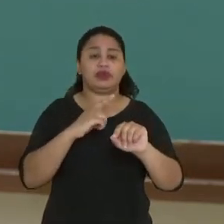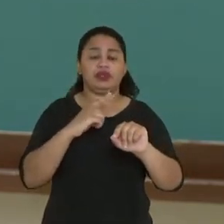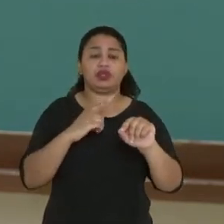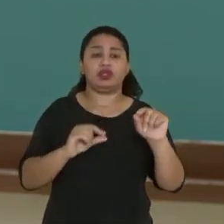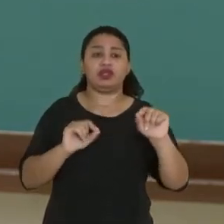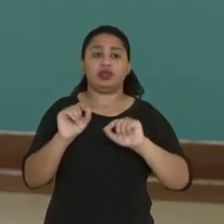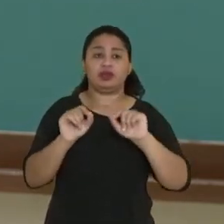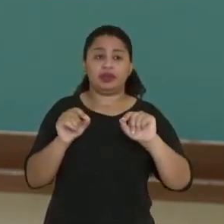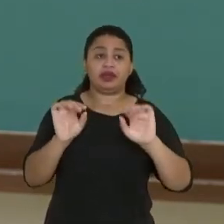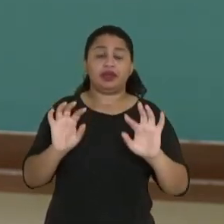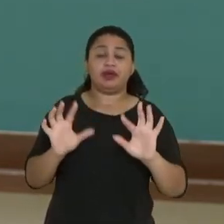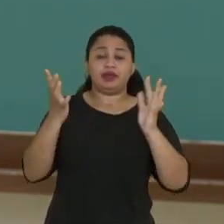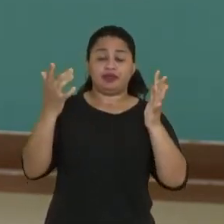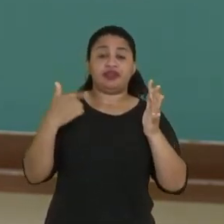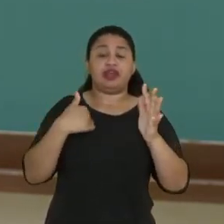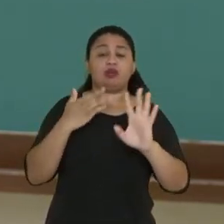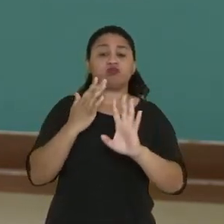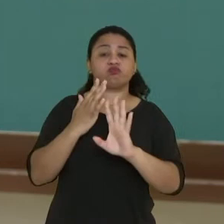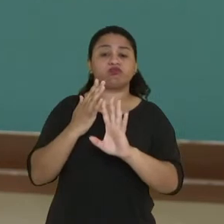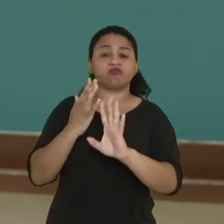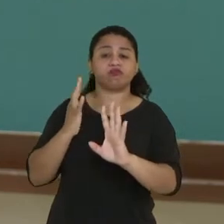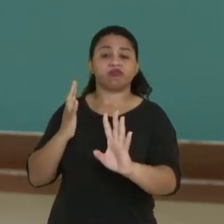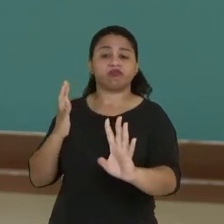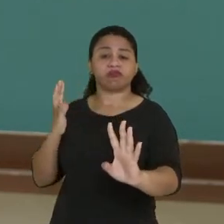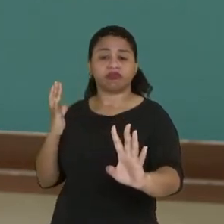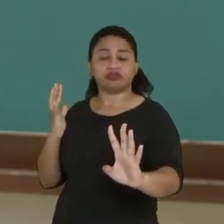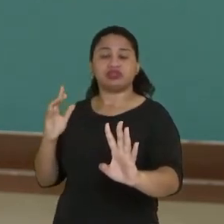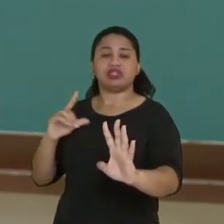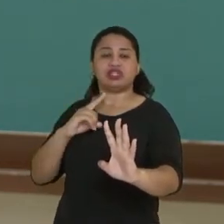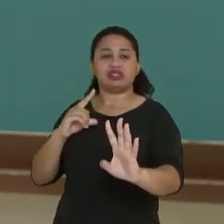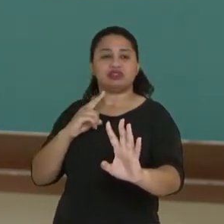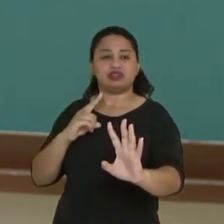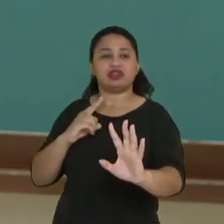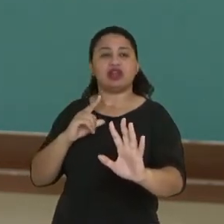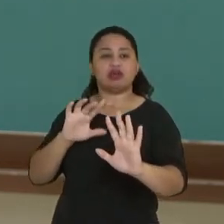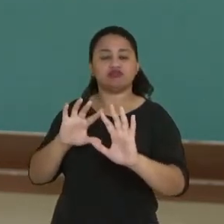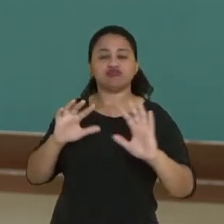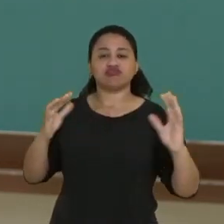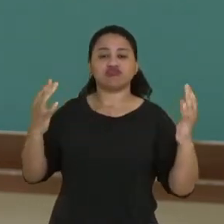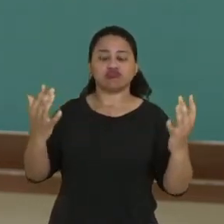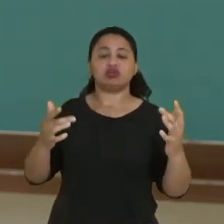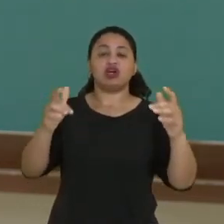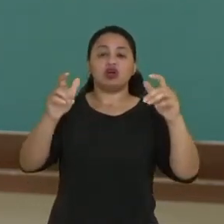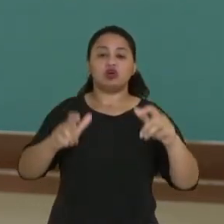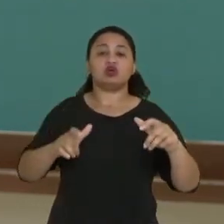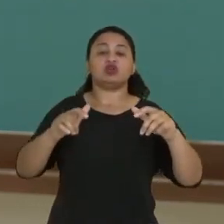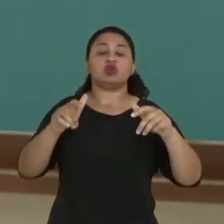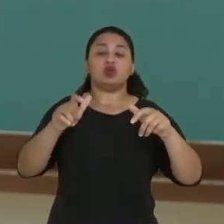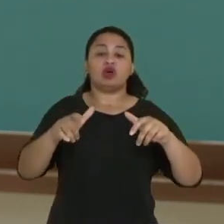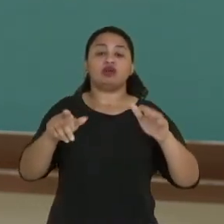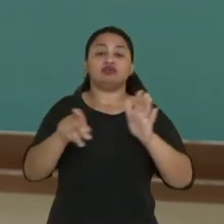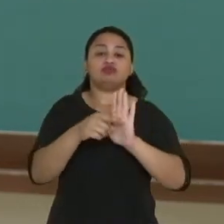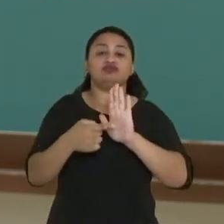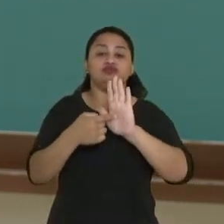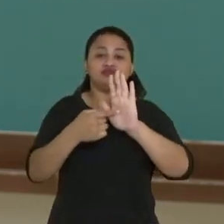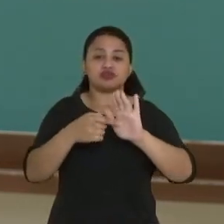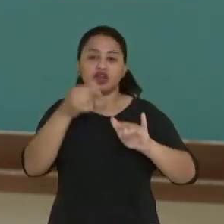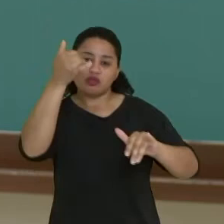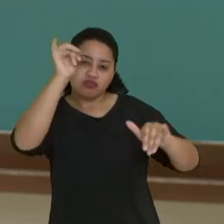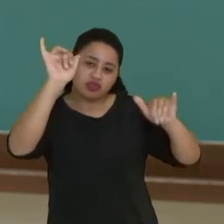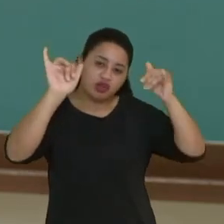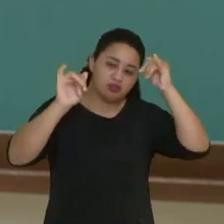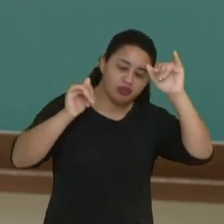é tratado, né? São as grandes filas ali que se formaram ali no Bumbódromo de Parintins, no